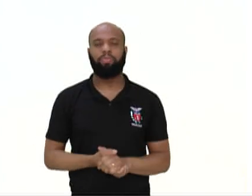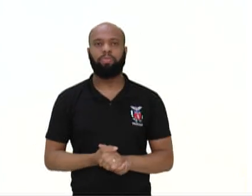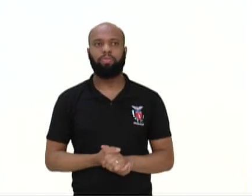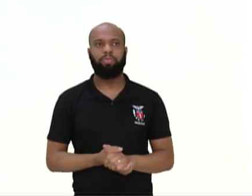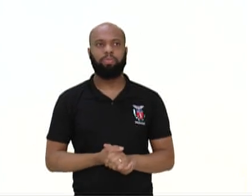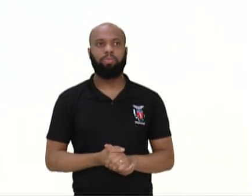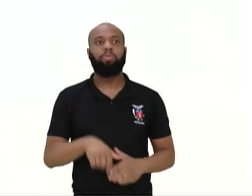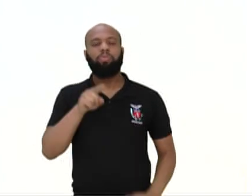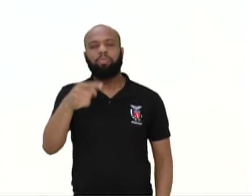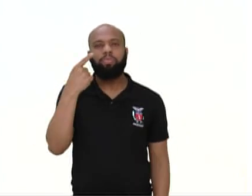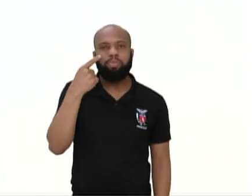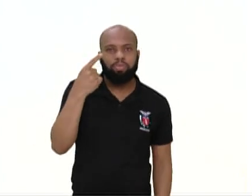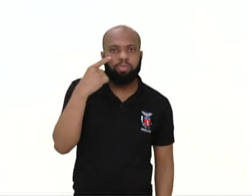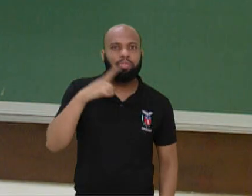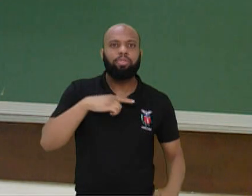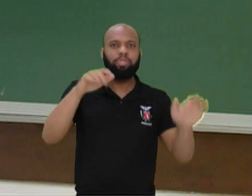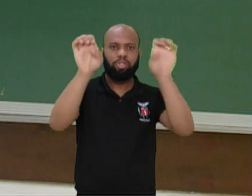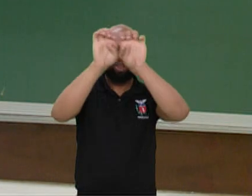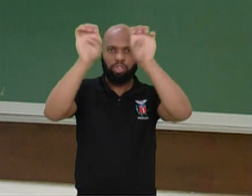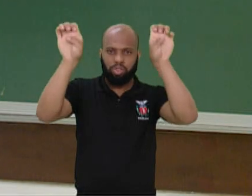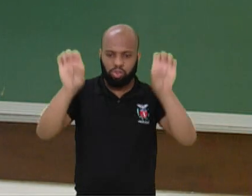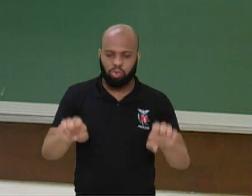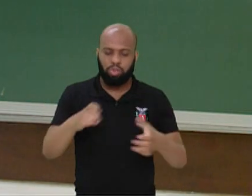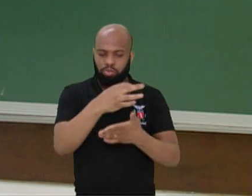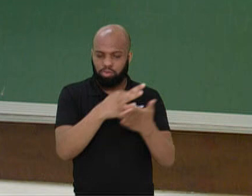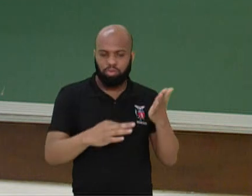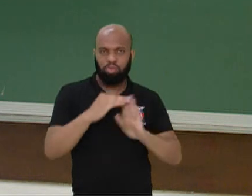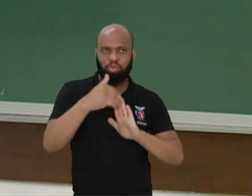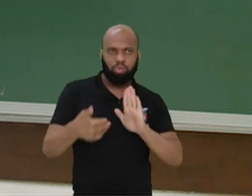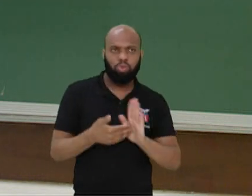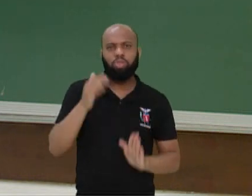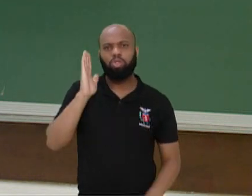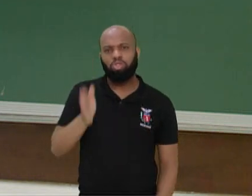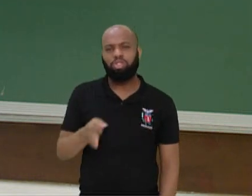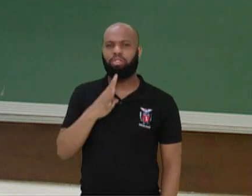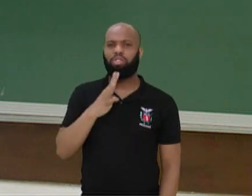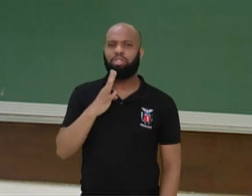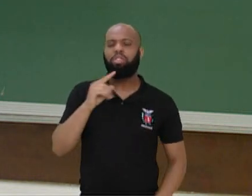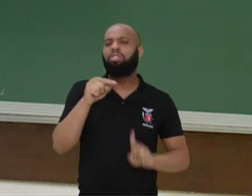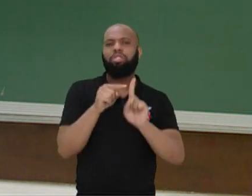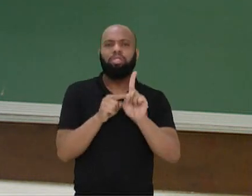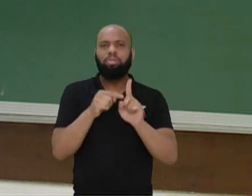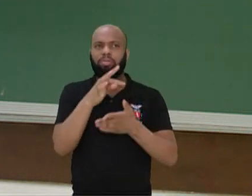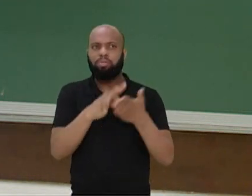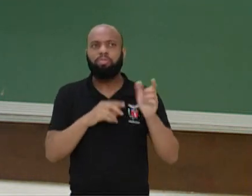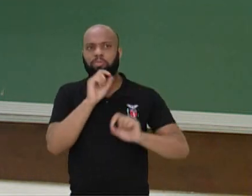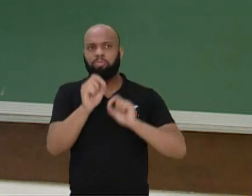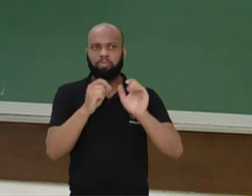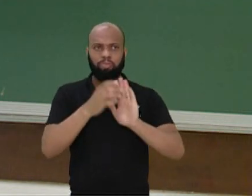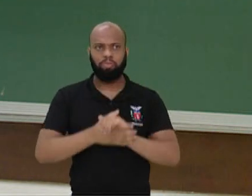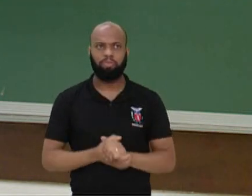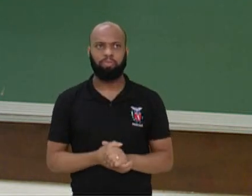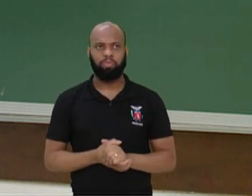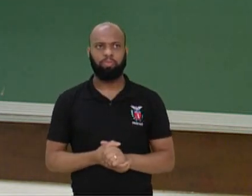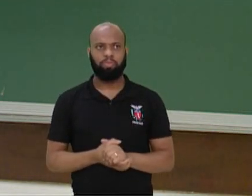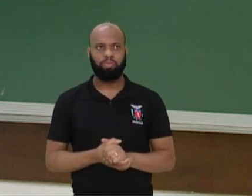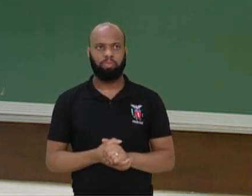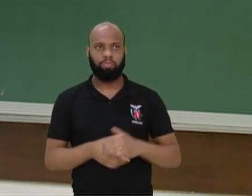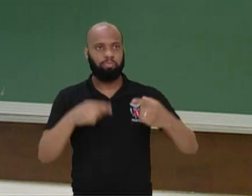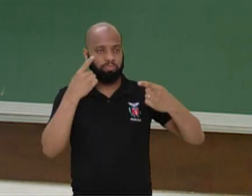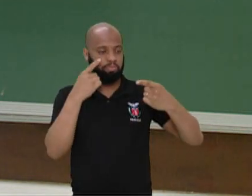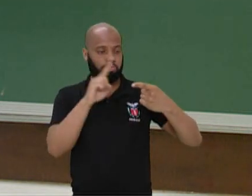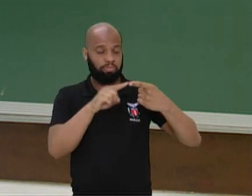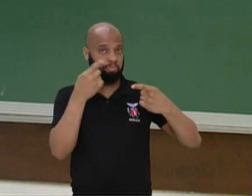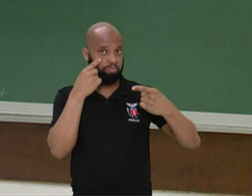Então, vocês viram a estrutura desse texto toda, né? Já devem conhecer que tipo de texto que é esse. Letra A, ele é